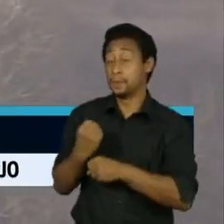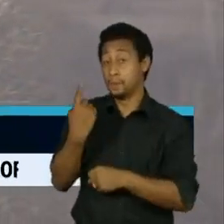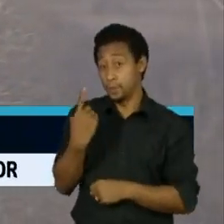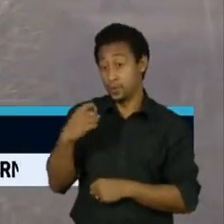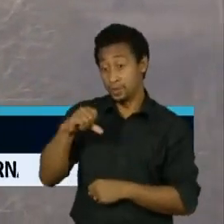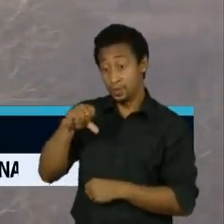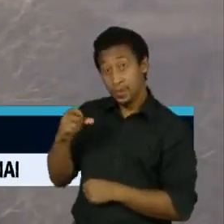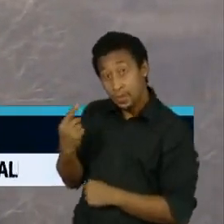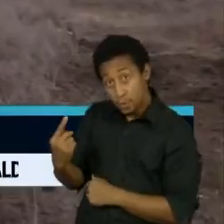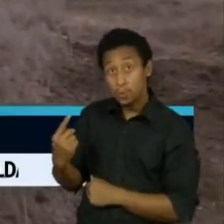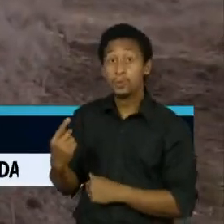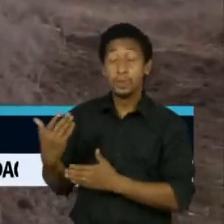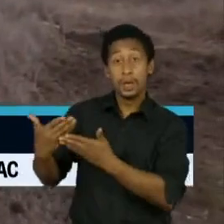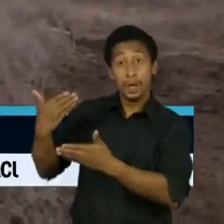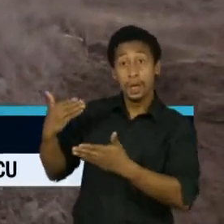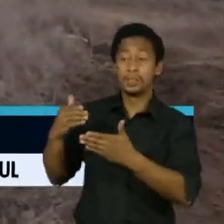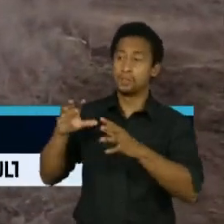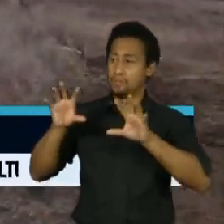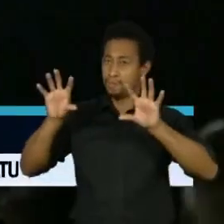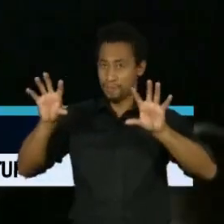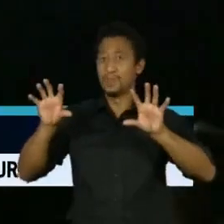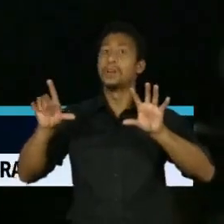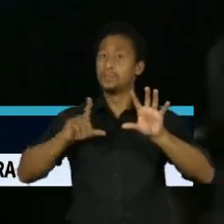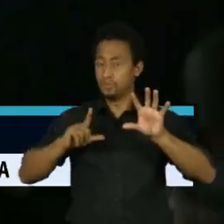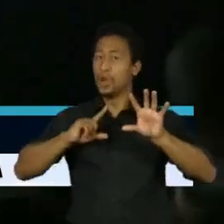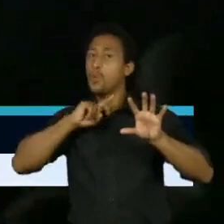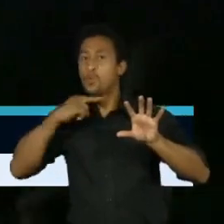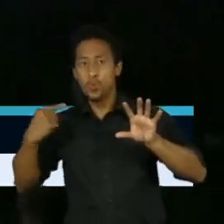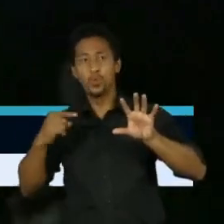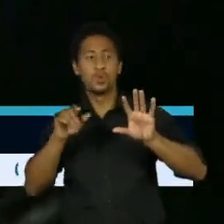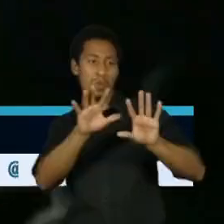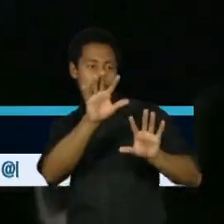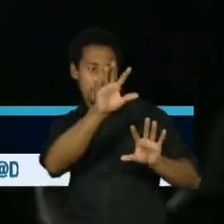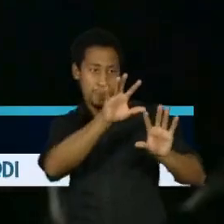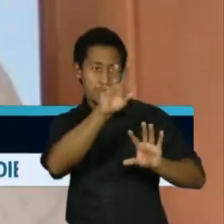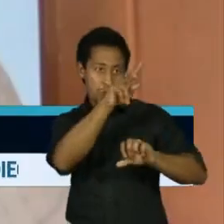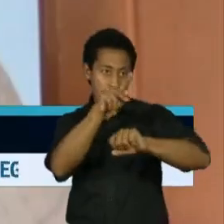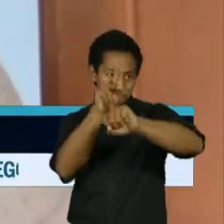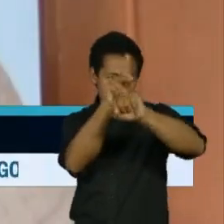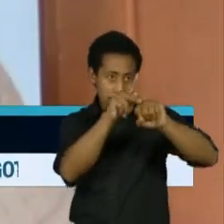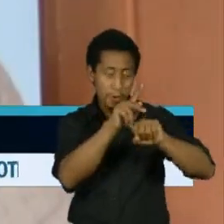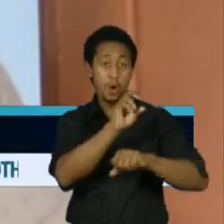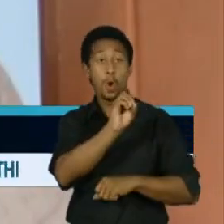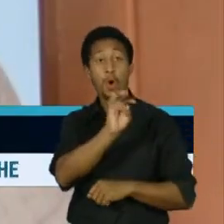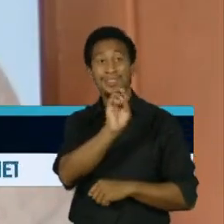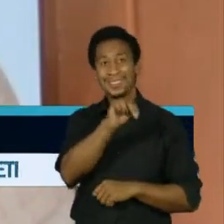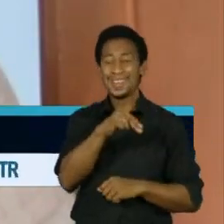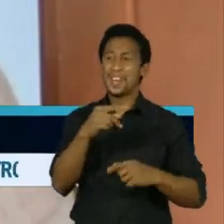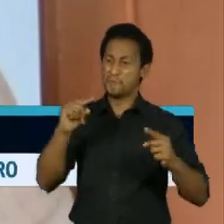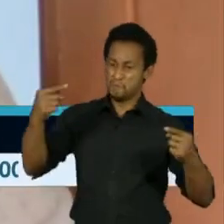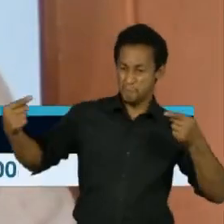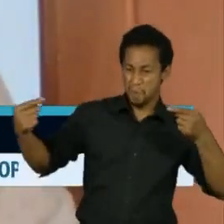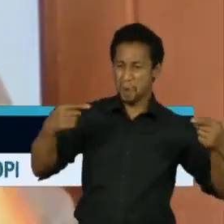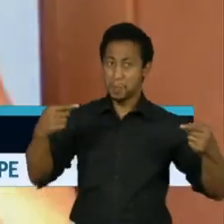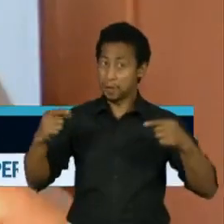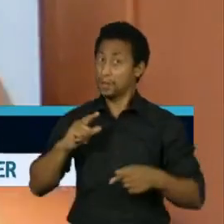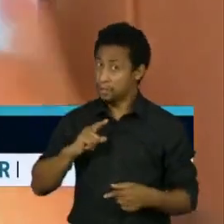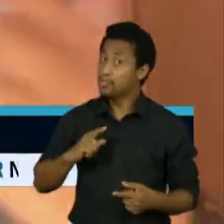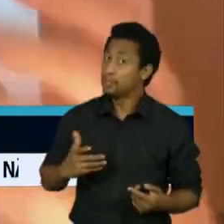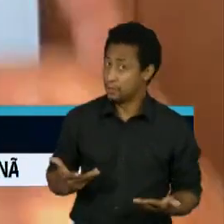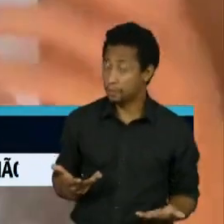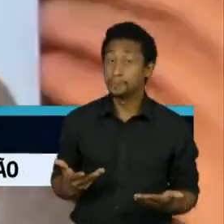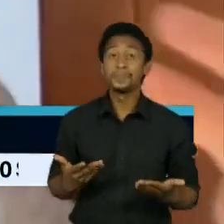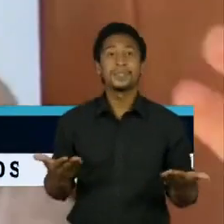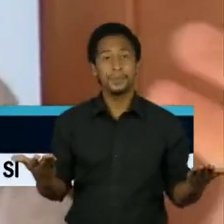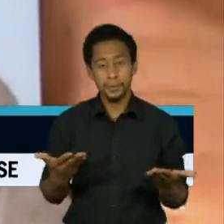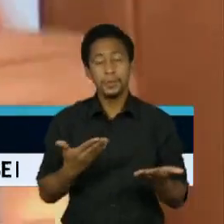forças no continente entre russos e Ocidente, representado pela OTAN. E quando a OTAN começa a se expandir e tem as